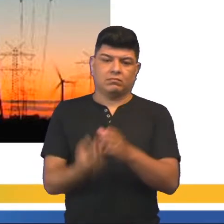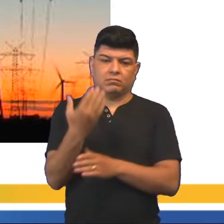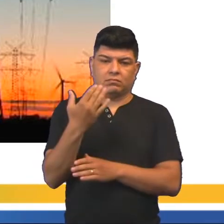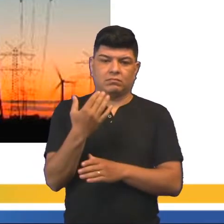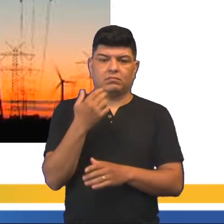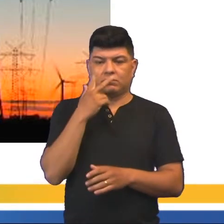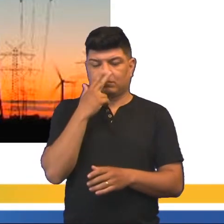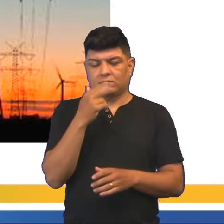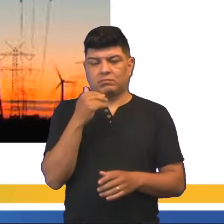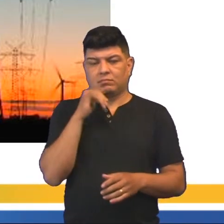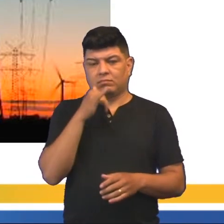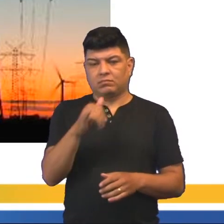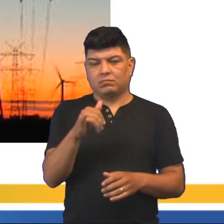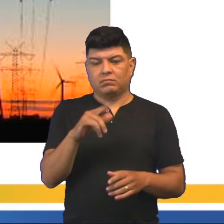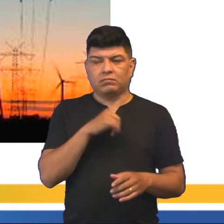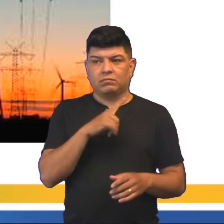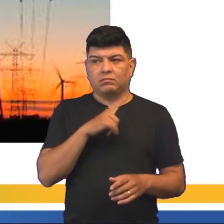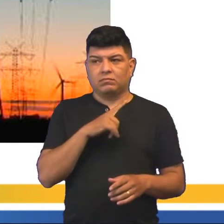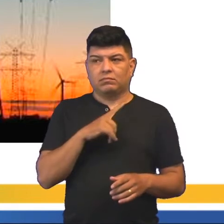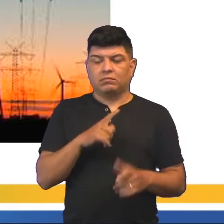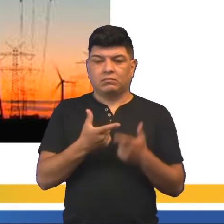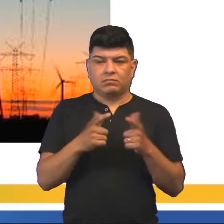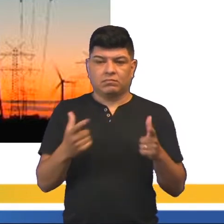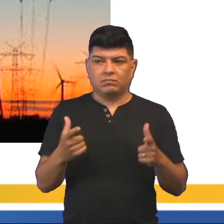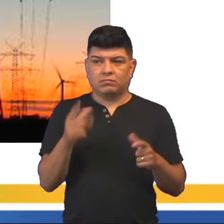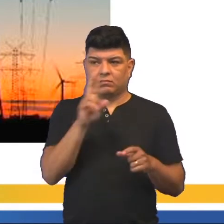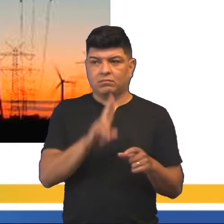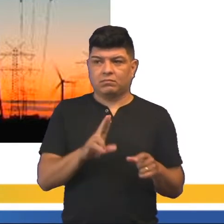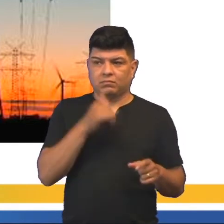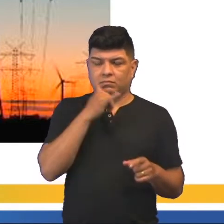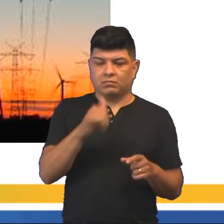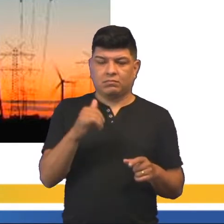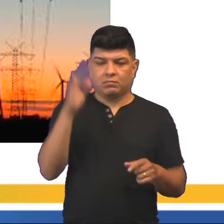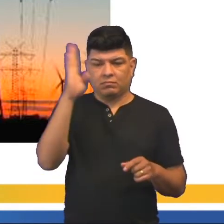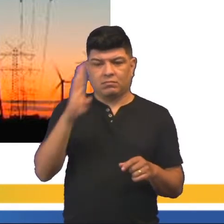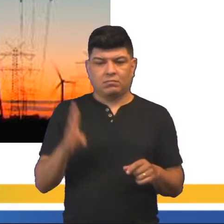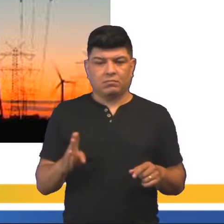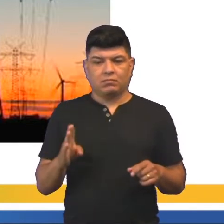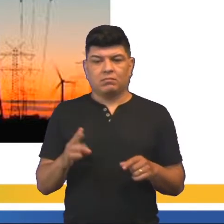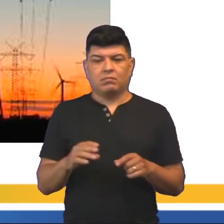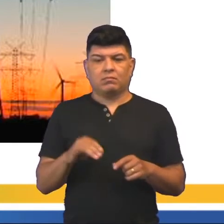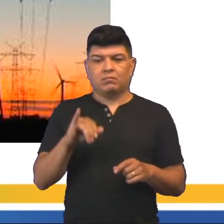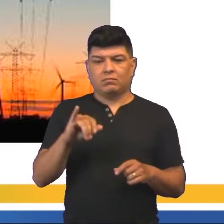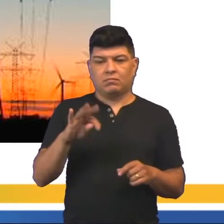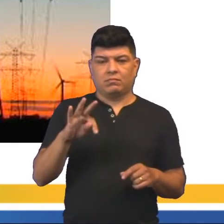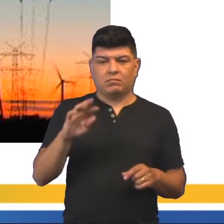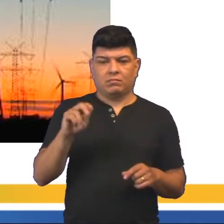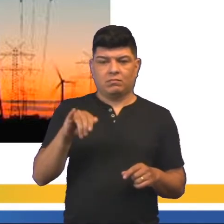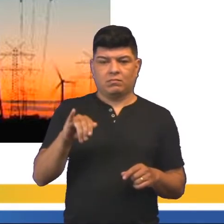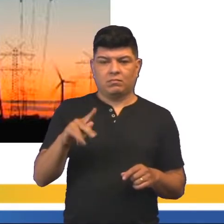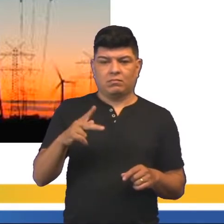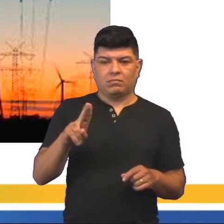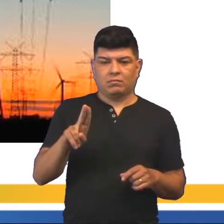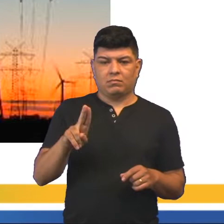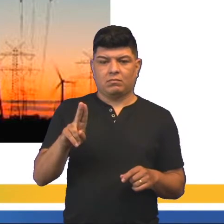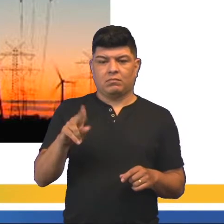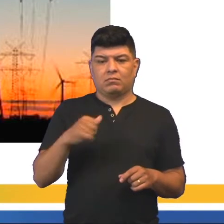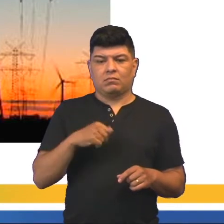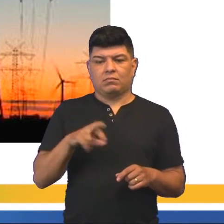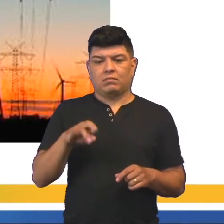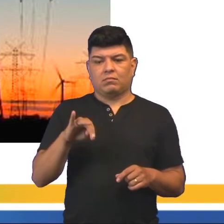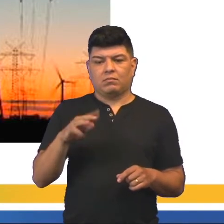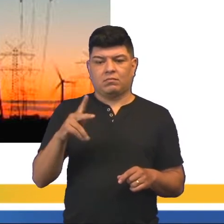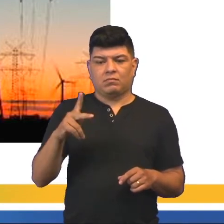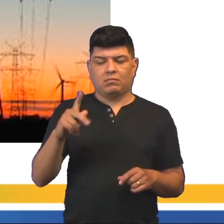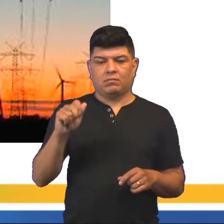nas usinas hidrelétricas. E a maior usina hidrelétrica no Brasil é a usina de Itaipu, que fica lá no Rio